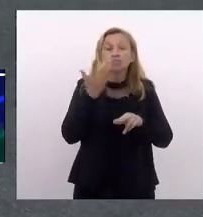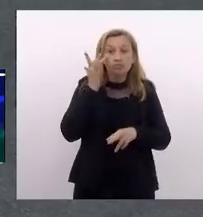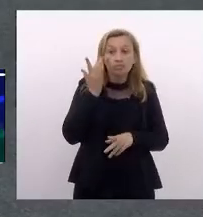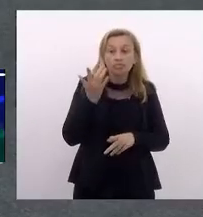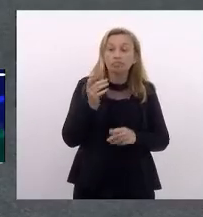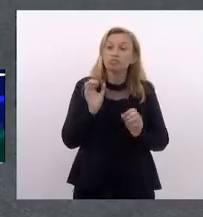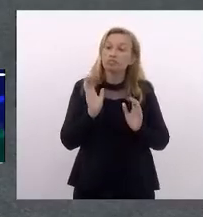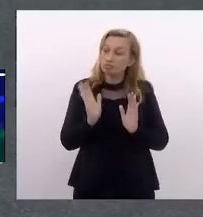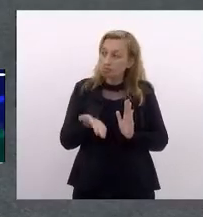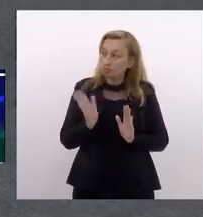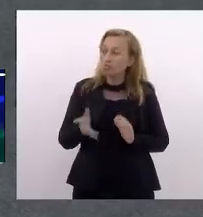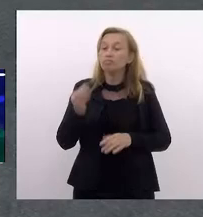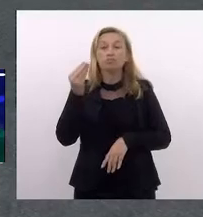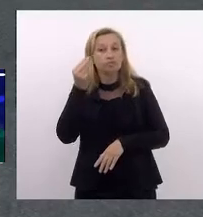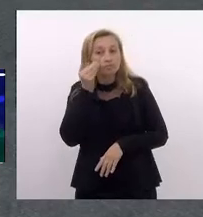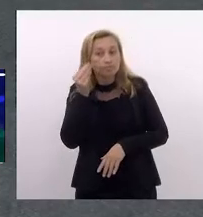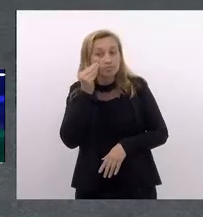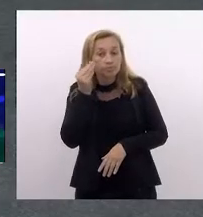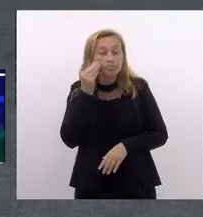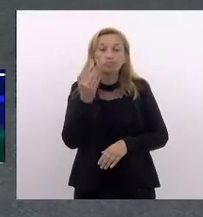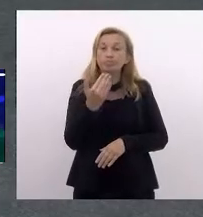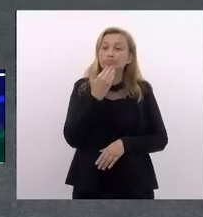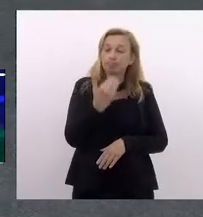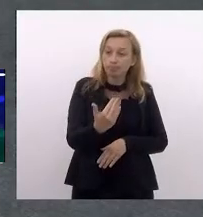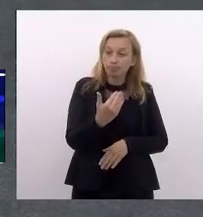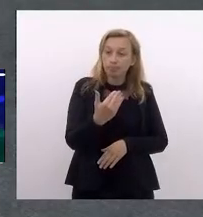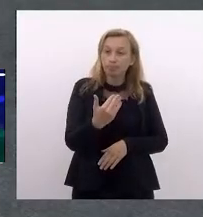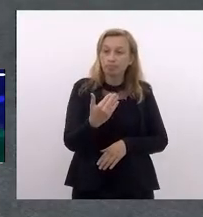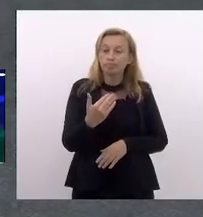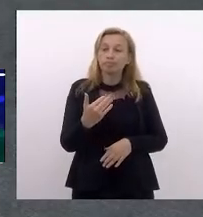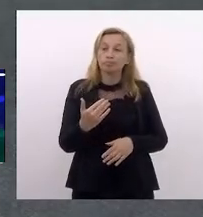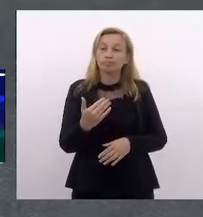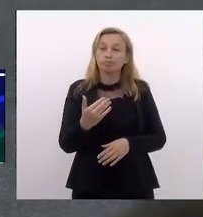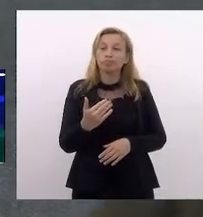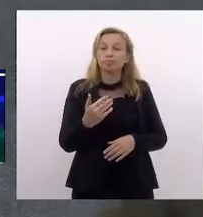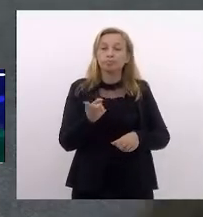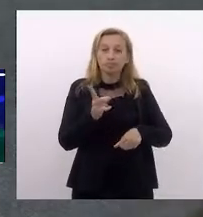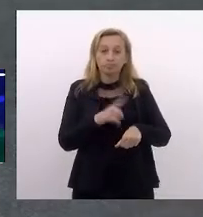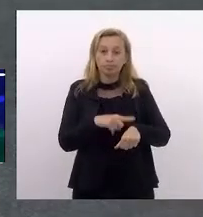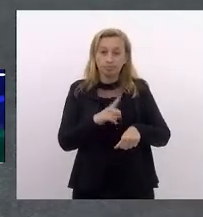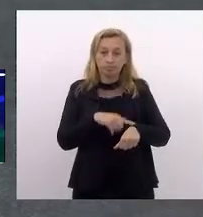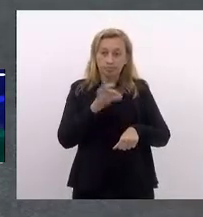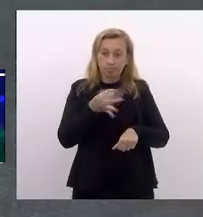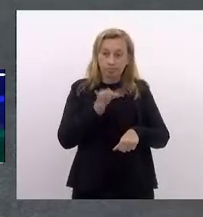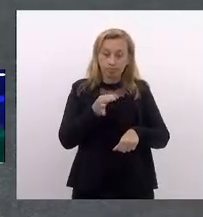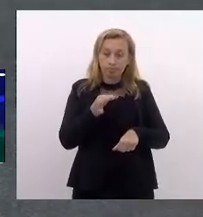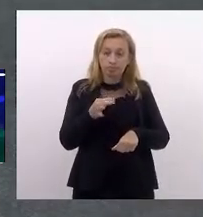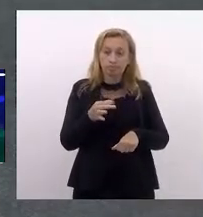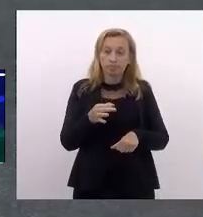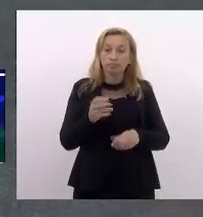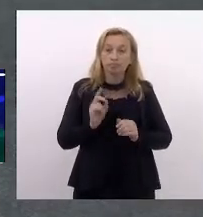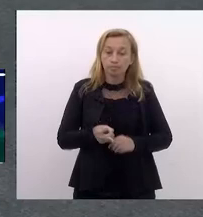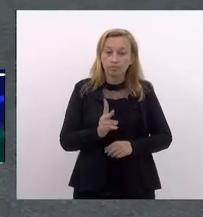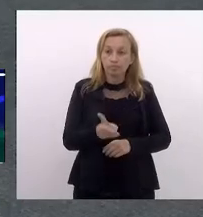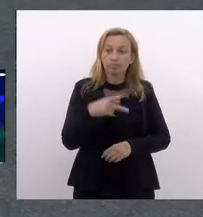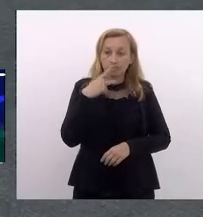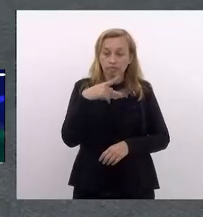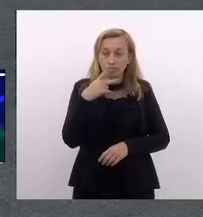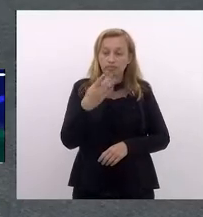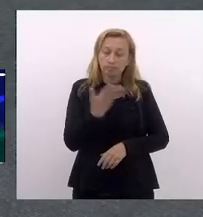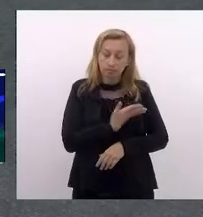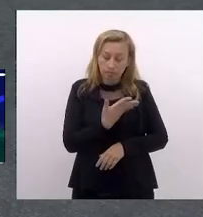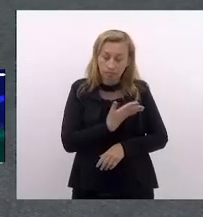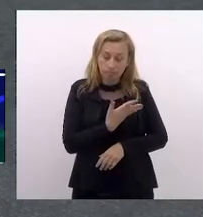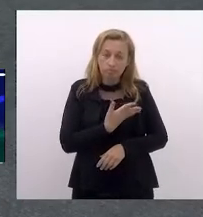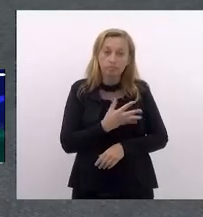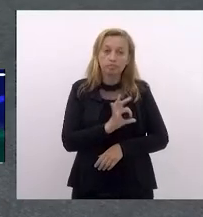acho que já tivemos a oportunidade de pedir a dilatação do prazo acho pertinente e continuar falando com os